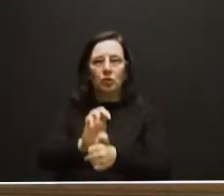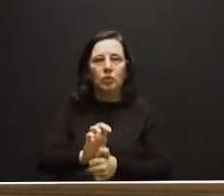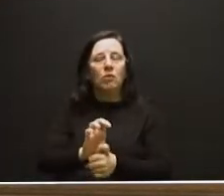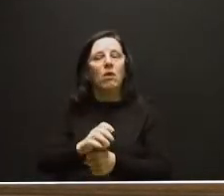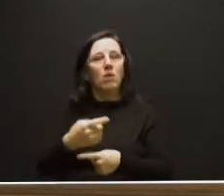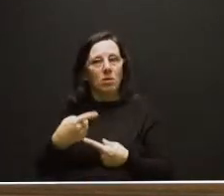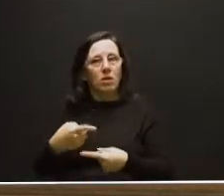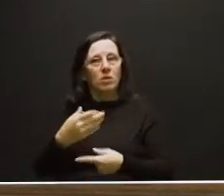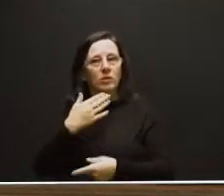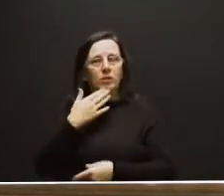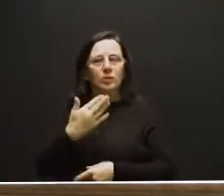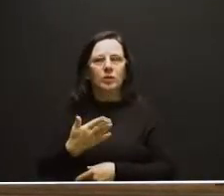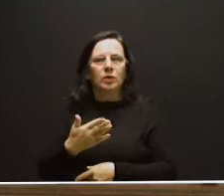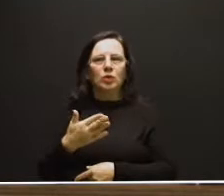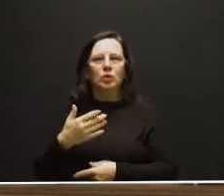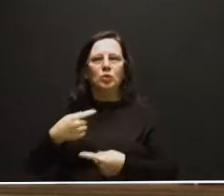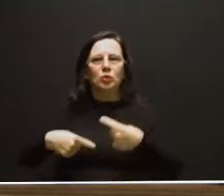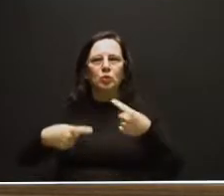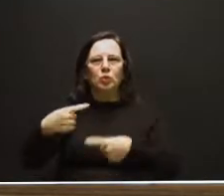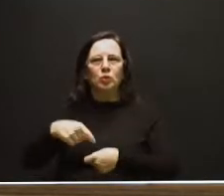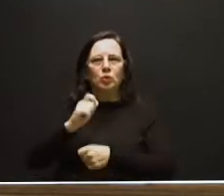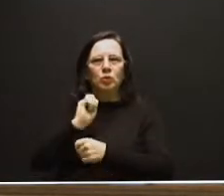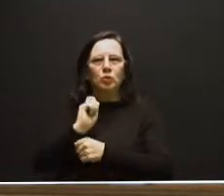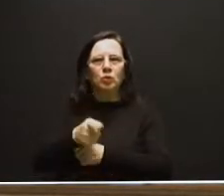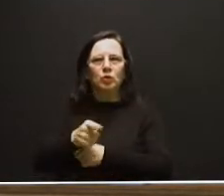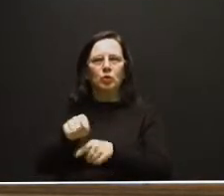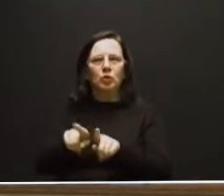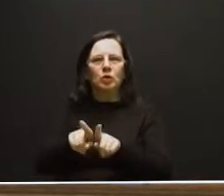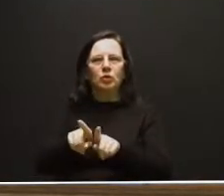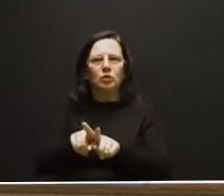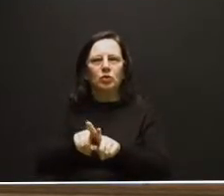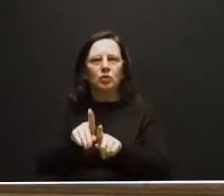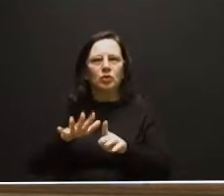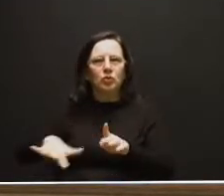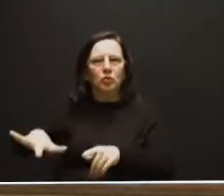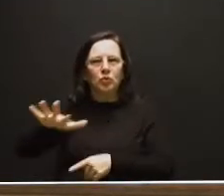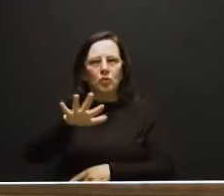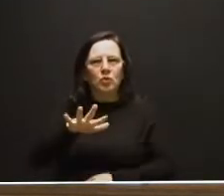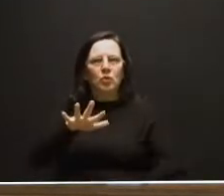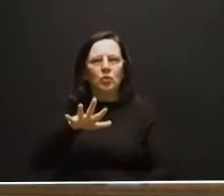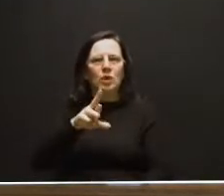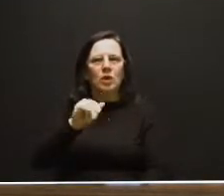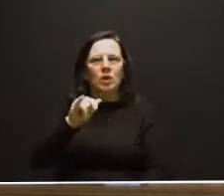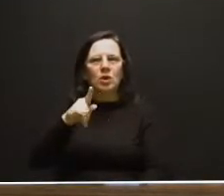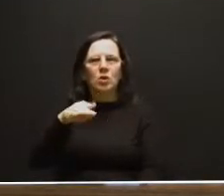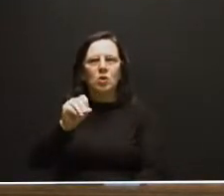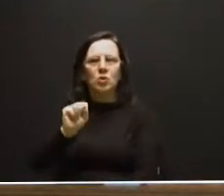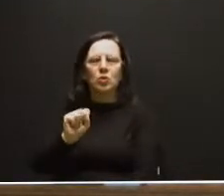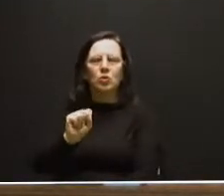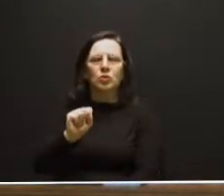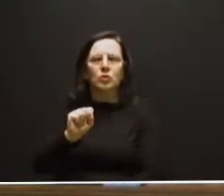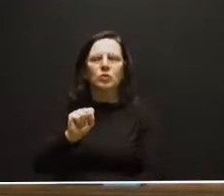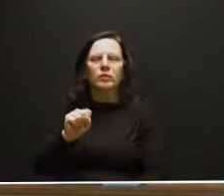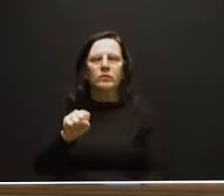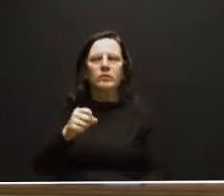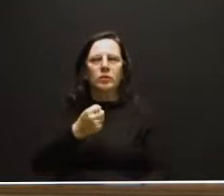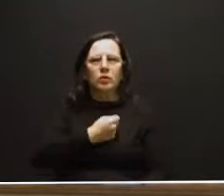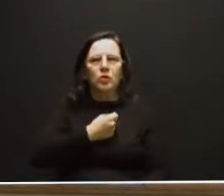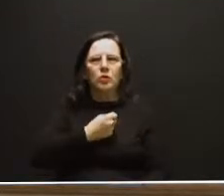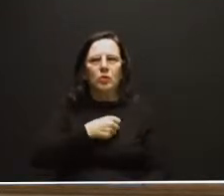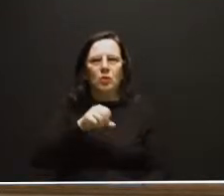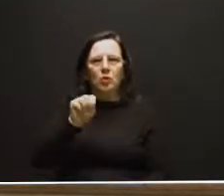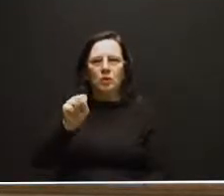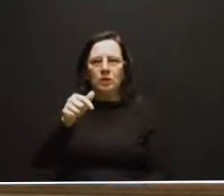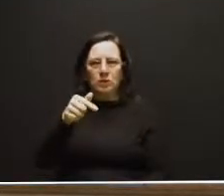destacar que o supremo tribunal federal nos autos da repercussão geral do recurso extraordinário com agravo número 8